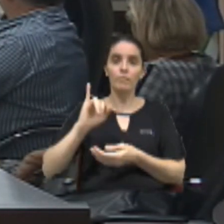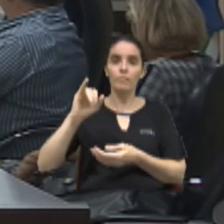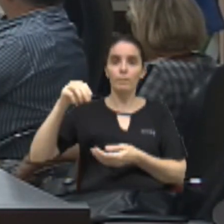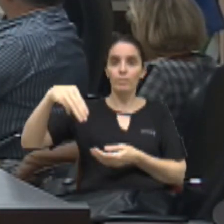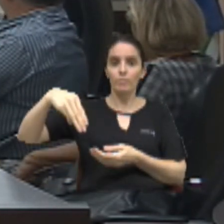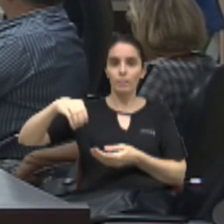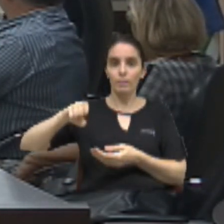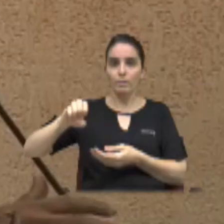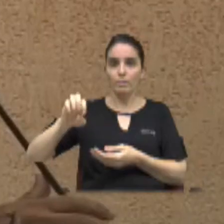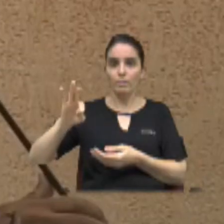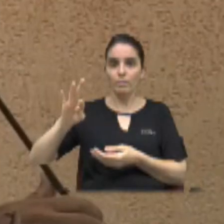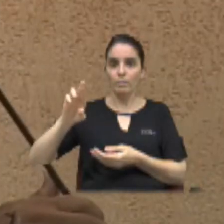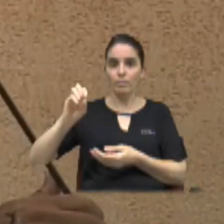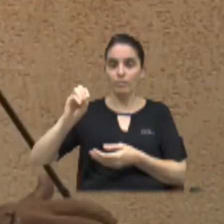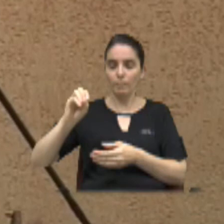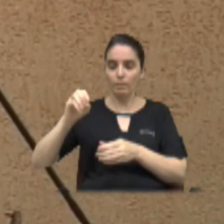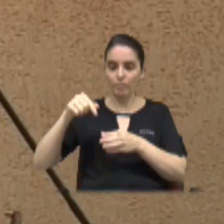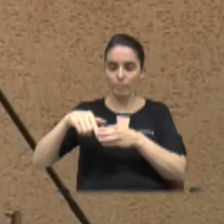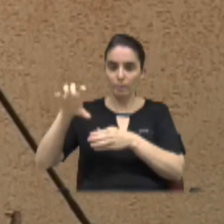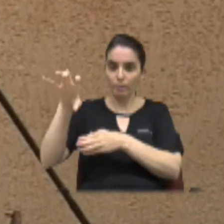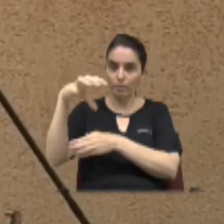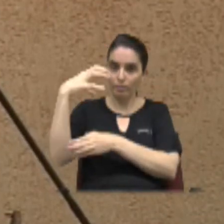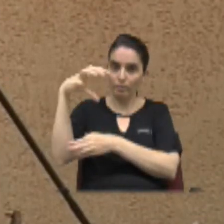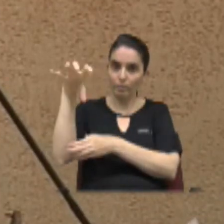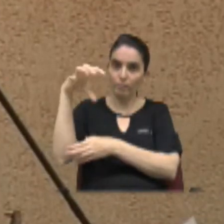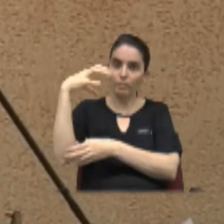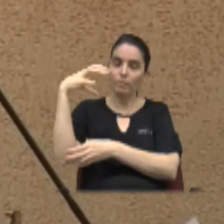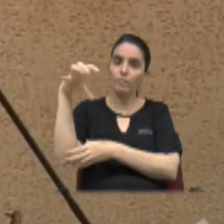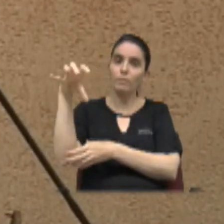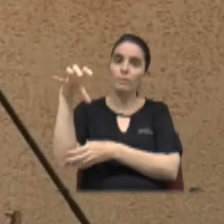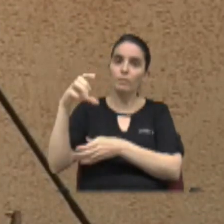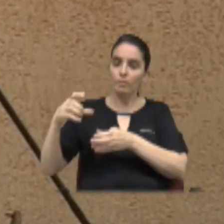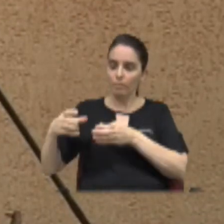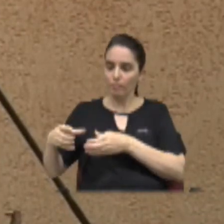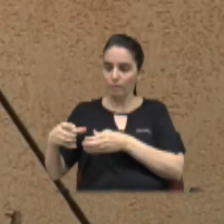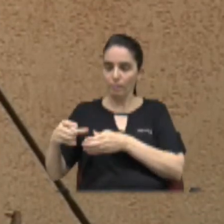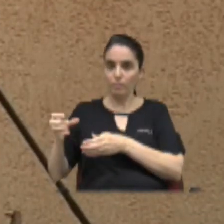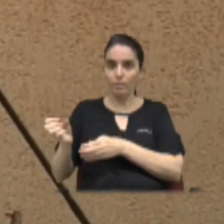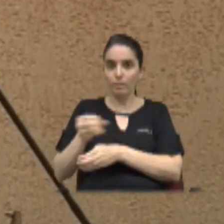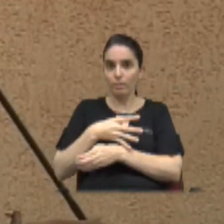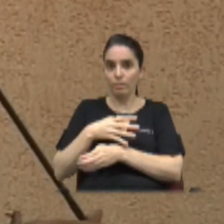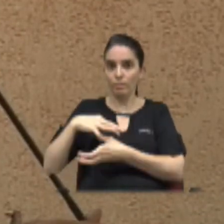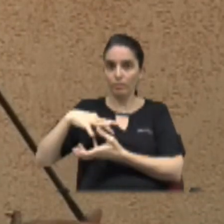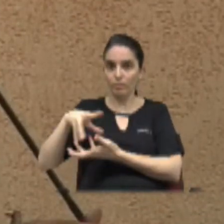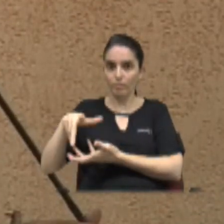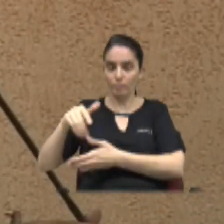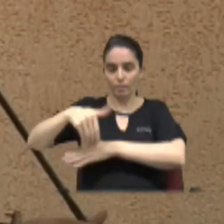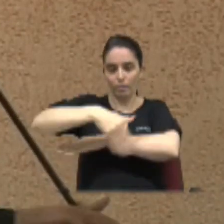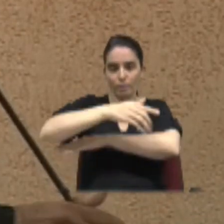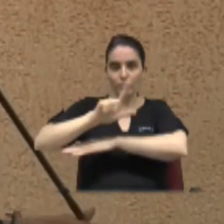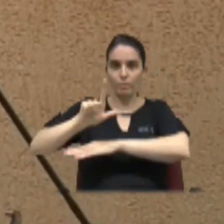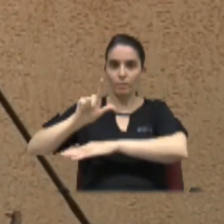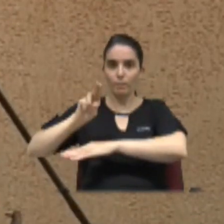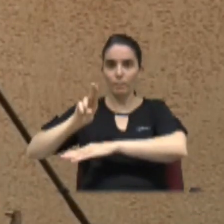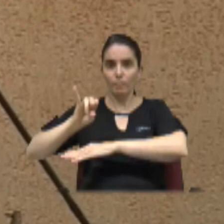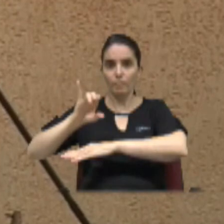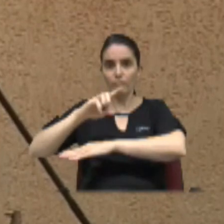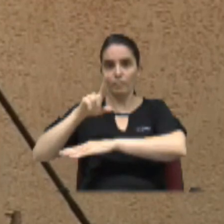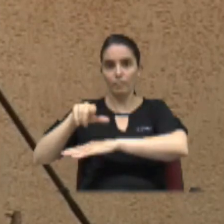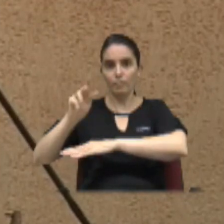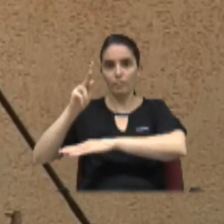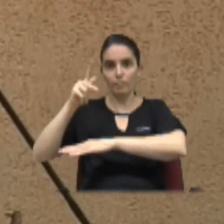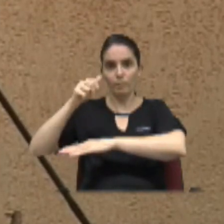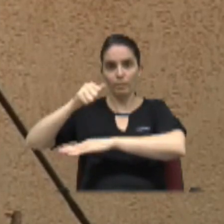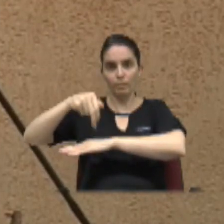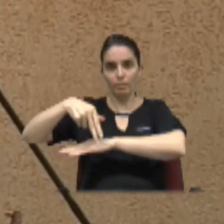fazendo a aferição no radar, lá no Novo Mundo, na rua Luiz Pântano, às 9 horas da